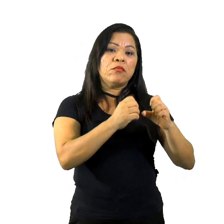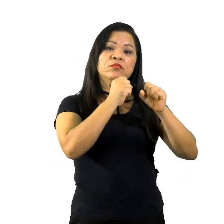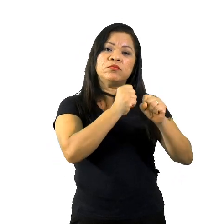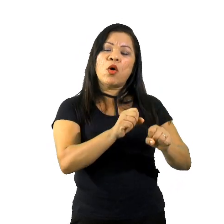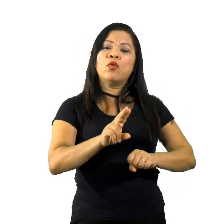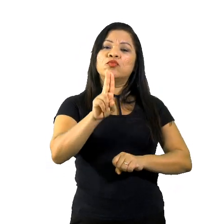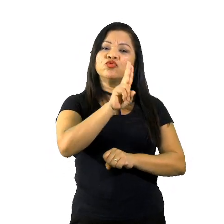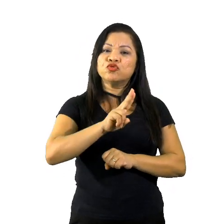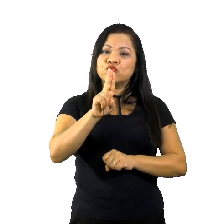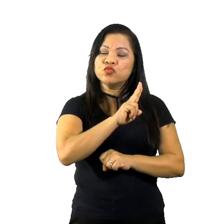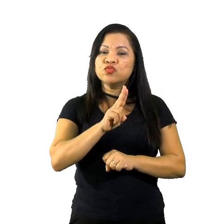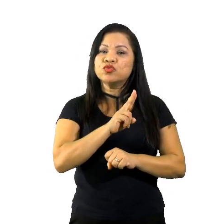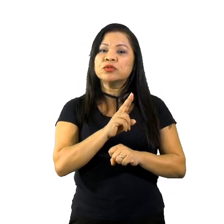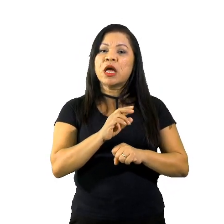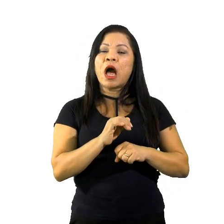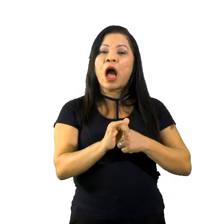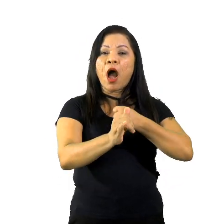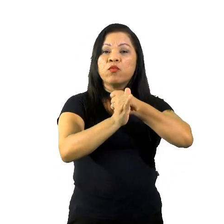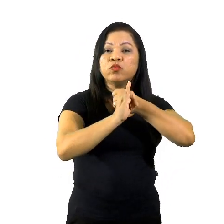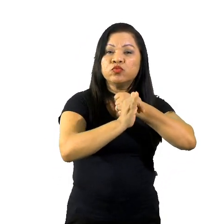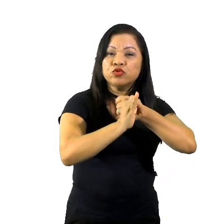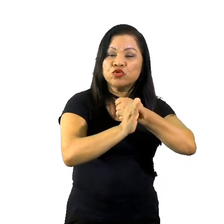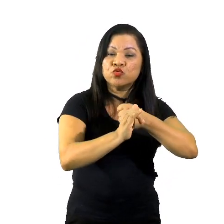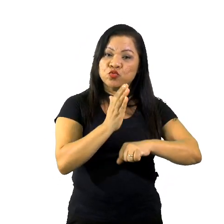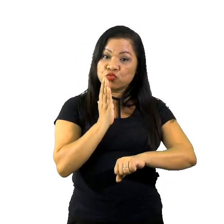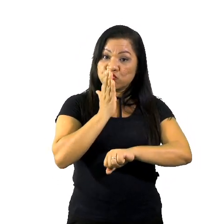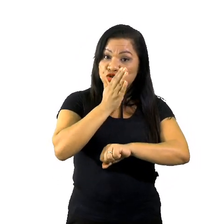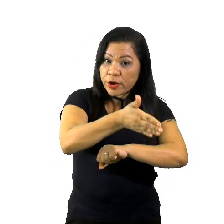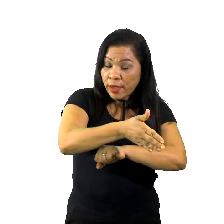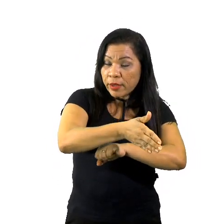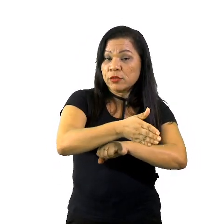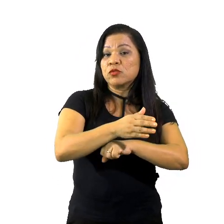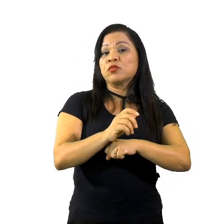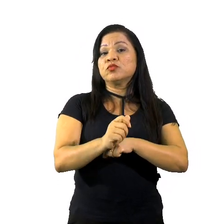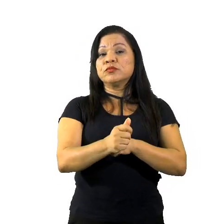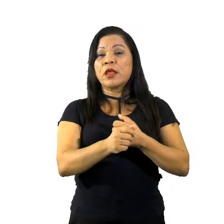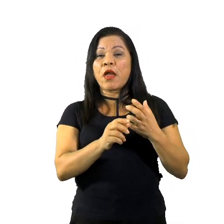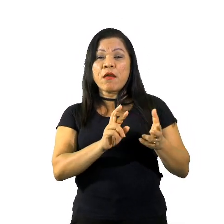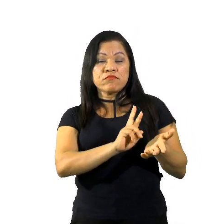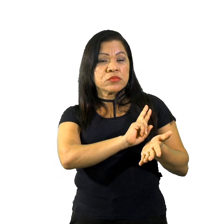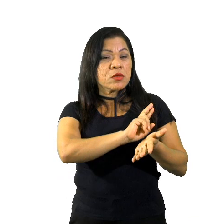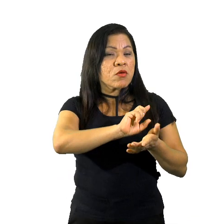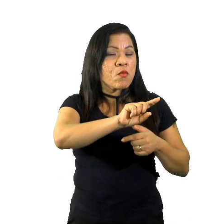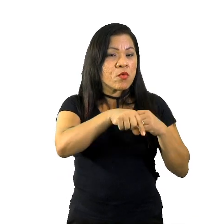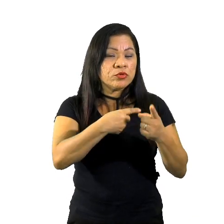indireto, intercalando seu ponto de vista. Para isso, ele vai utilizar